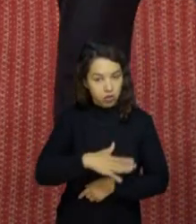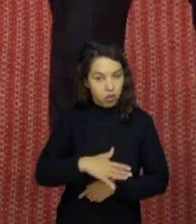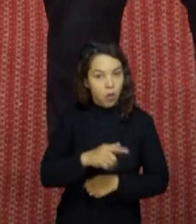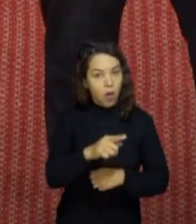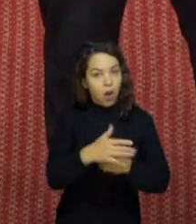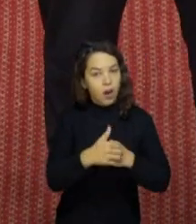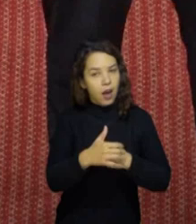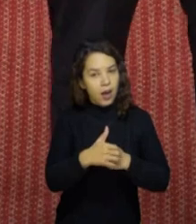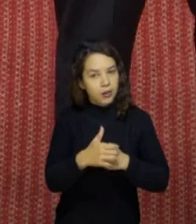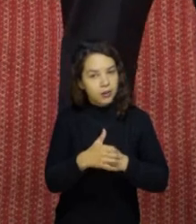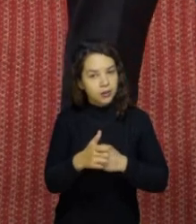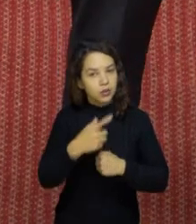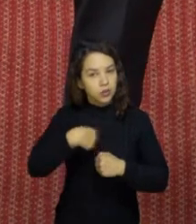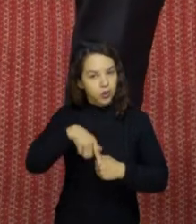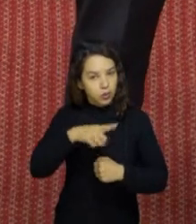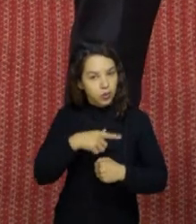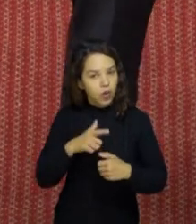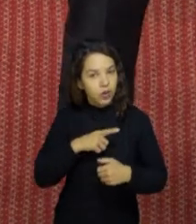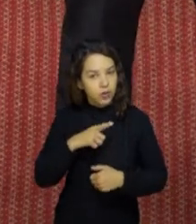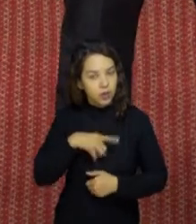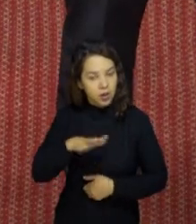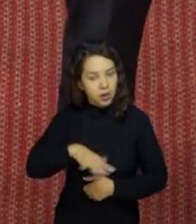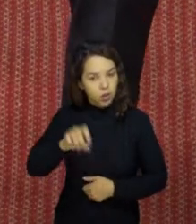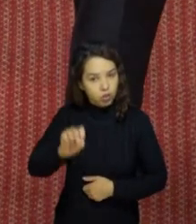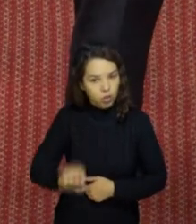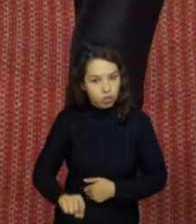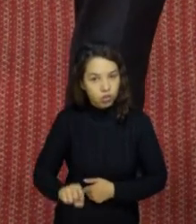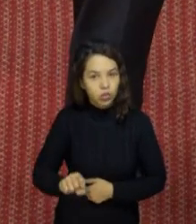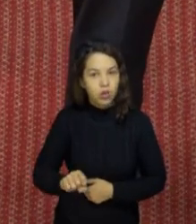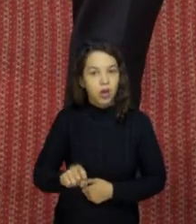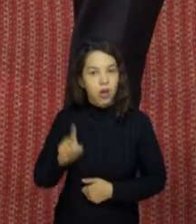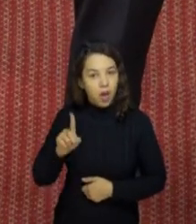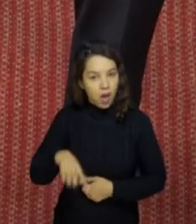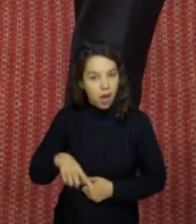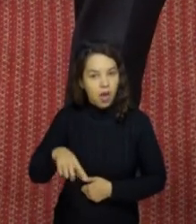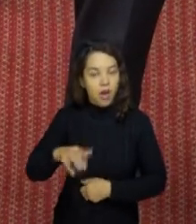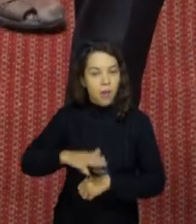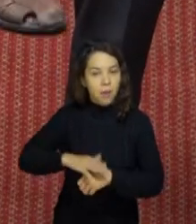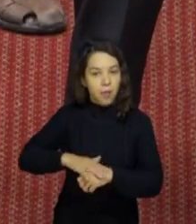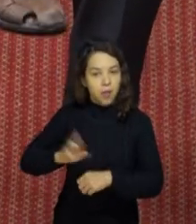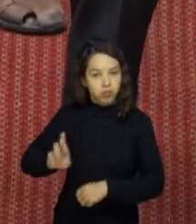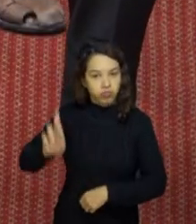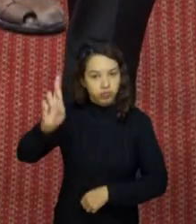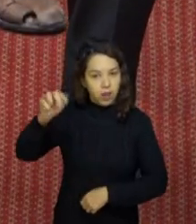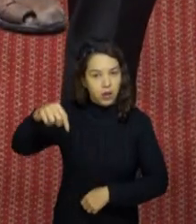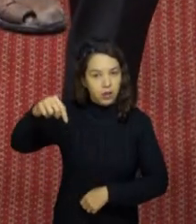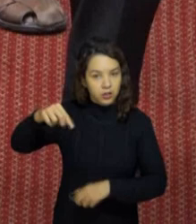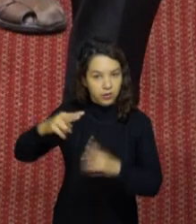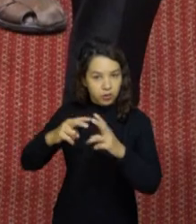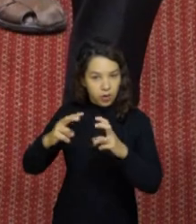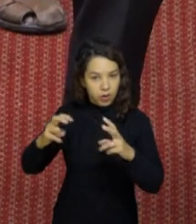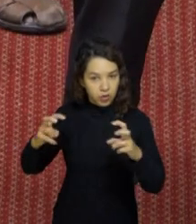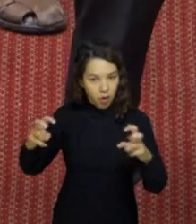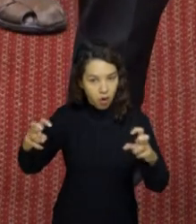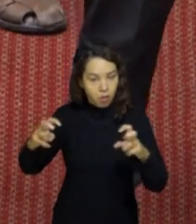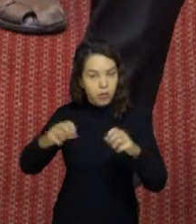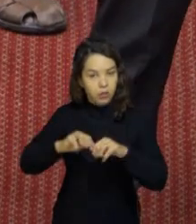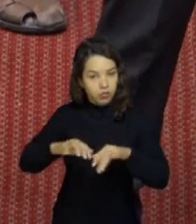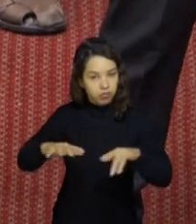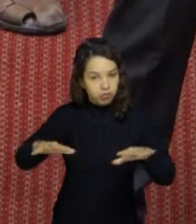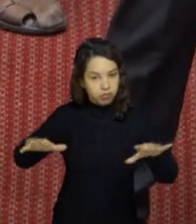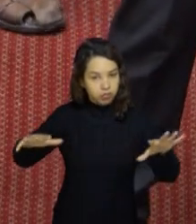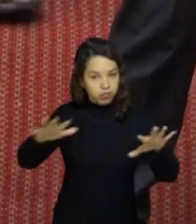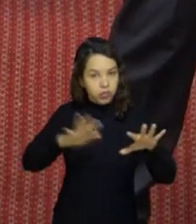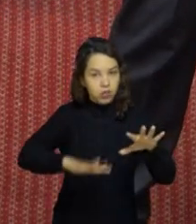é a região sul. Com certeza, isso vem do comando aqui de Florianópolis para todas as regiões. E o